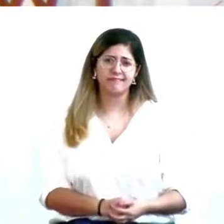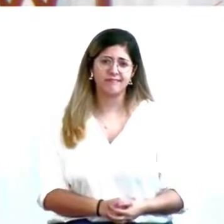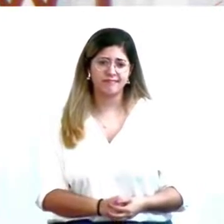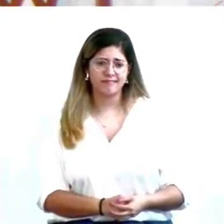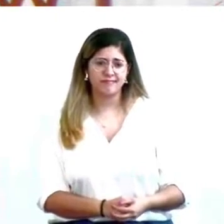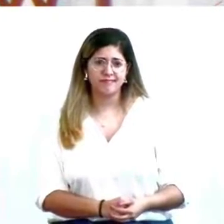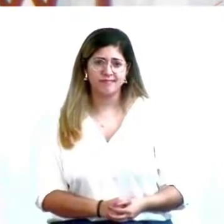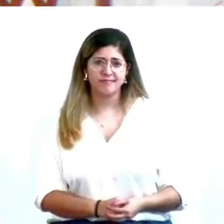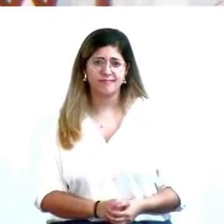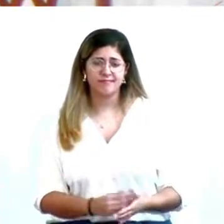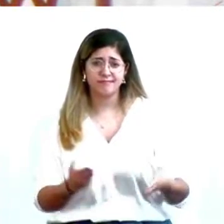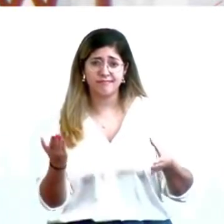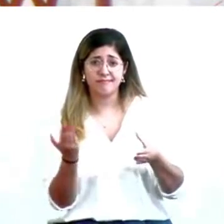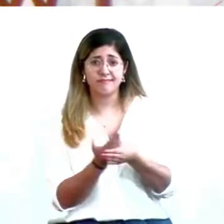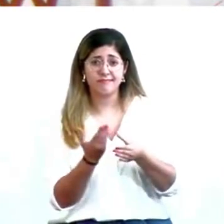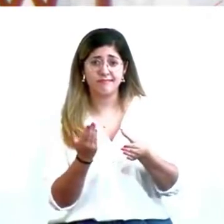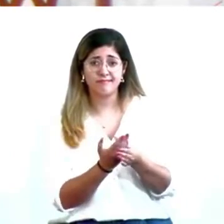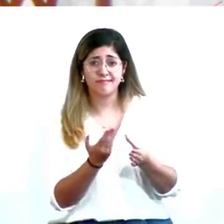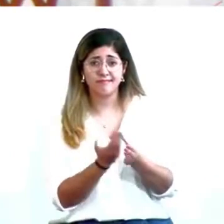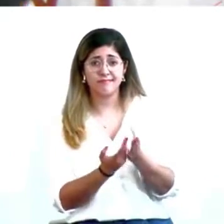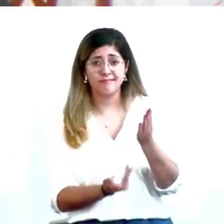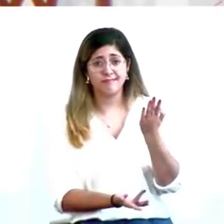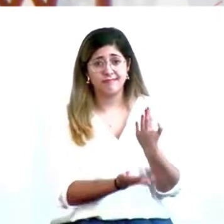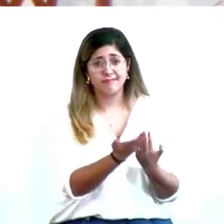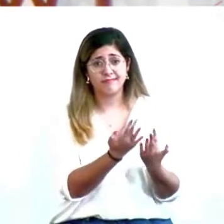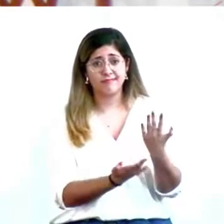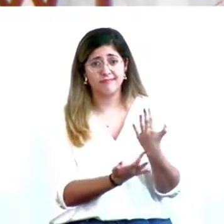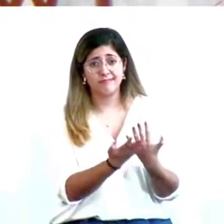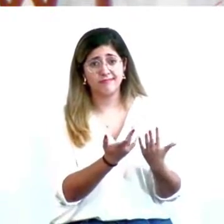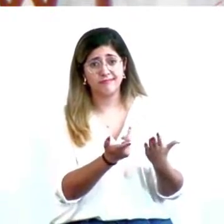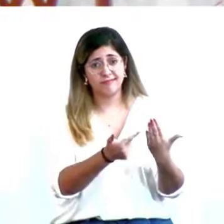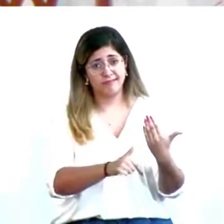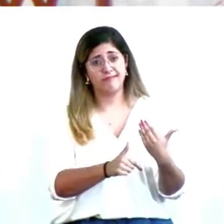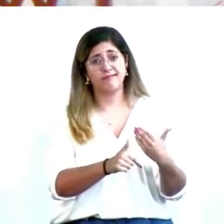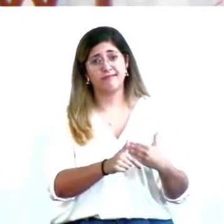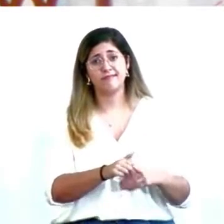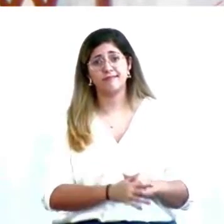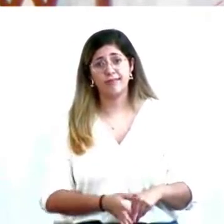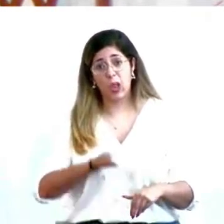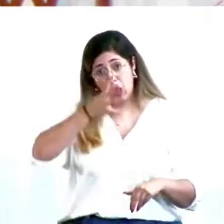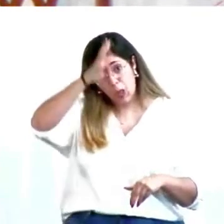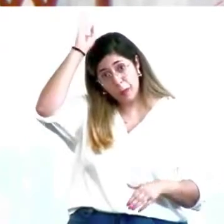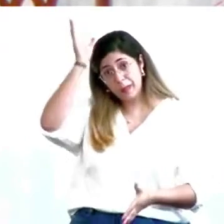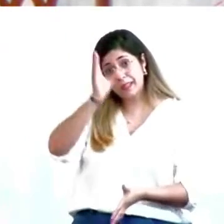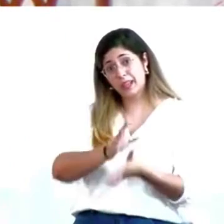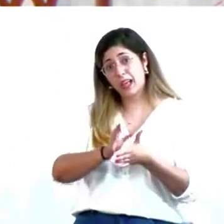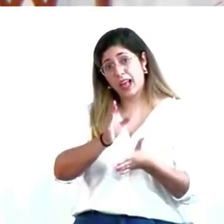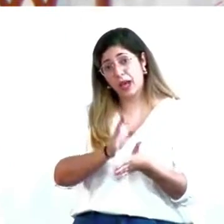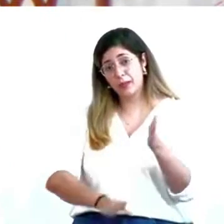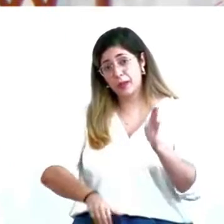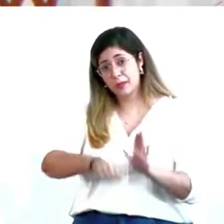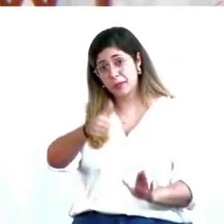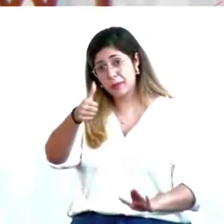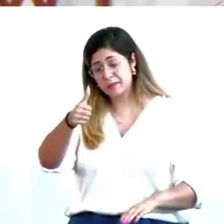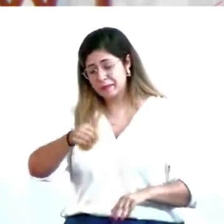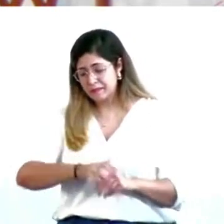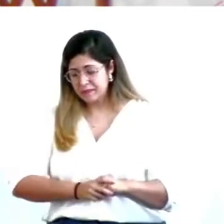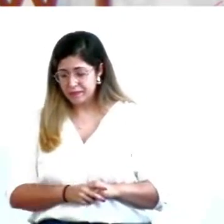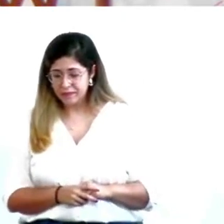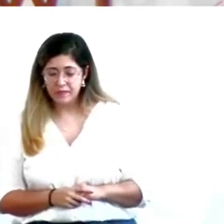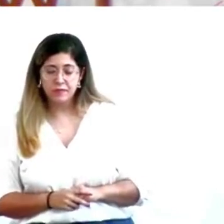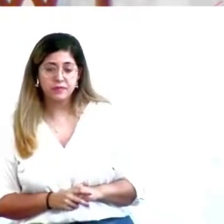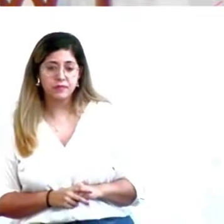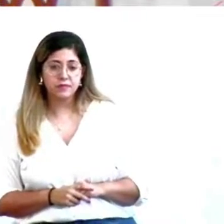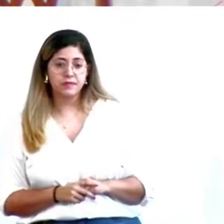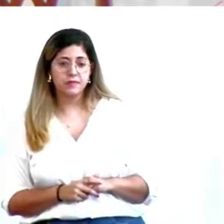viver. É o que Paulo vai dizer em Romanos 1, a partir ali dos versos 18 e